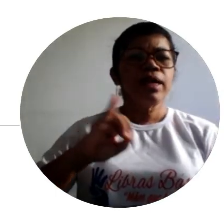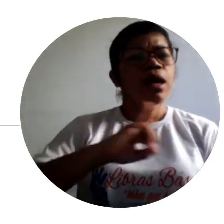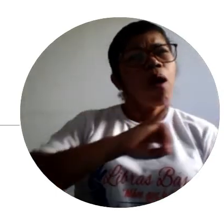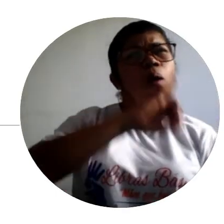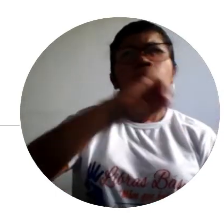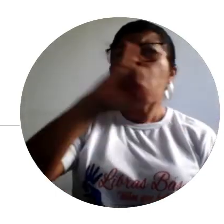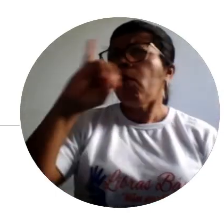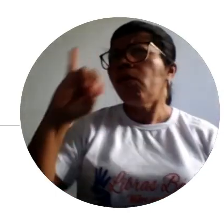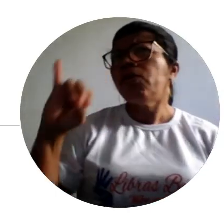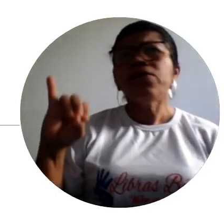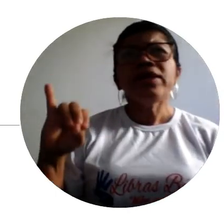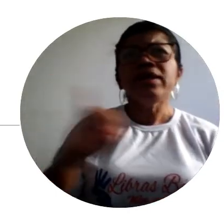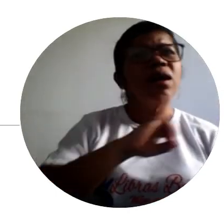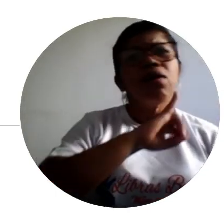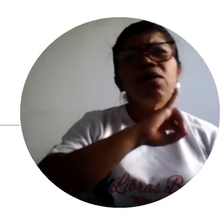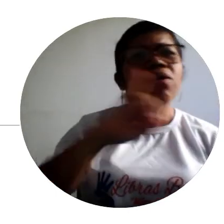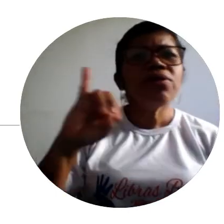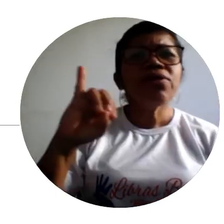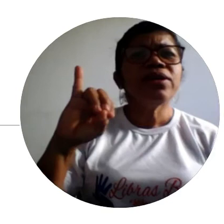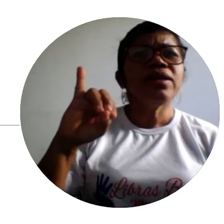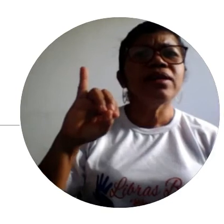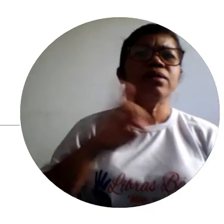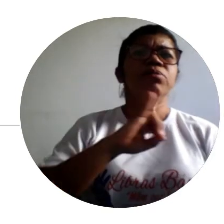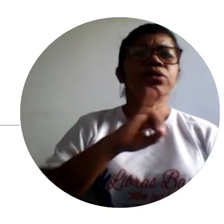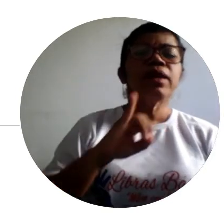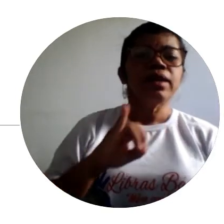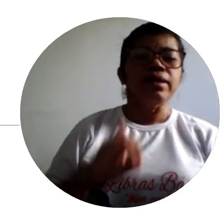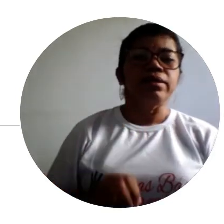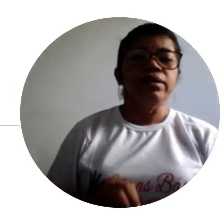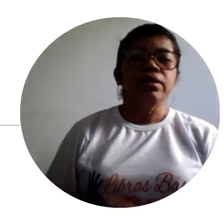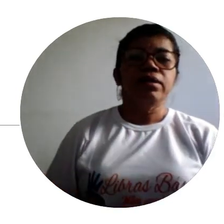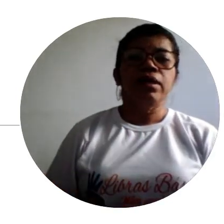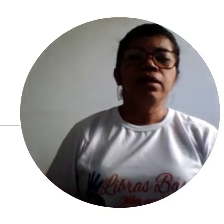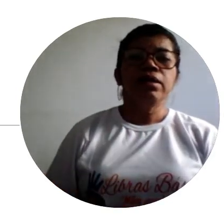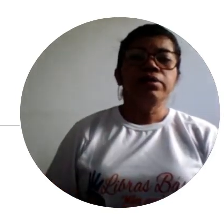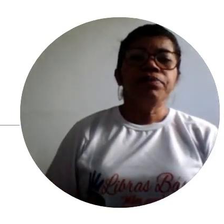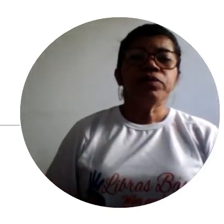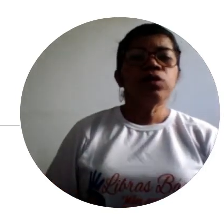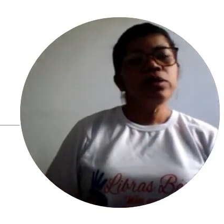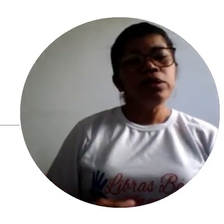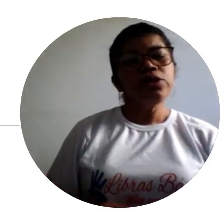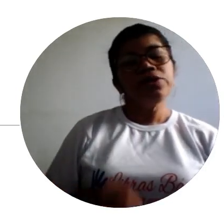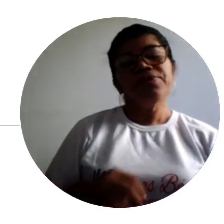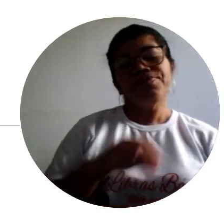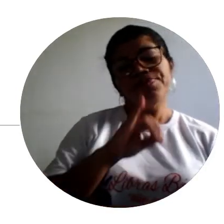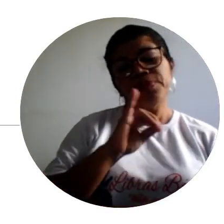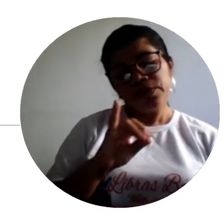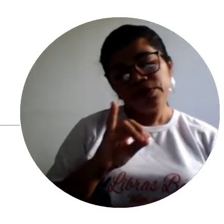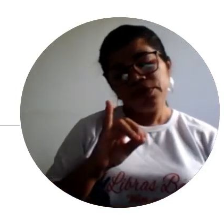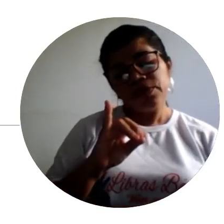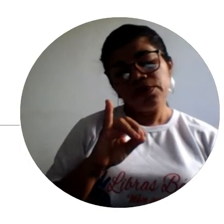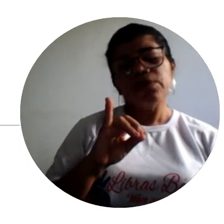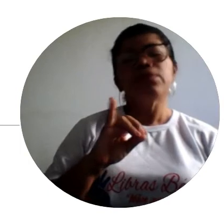facial de alegre. Oi, oi, muito alegre, tá? Ou triste.